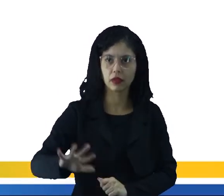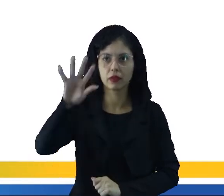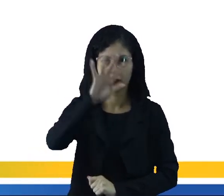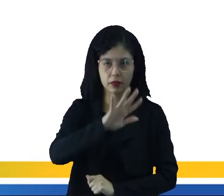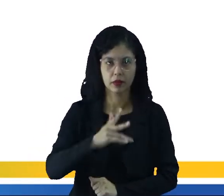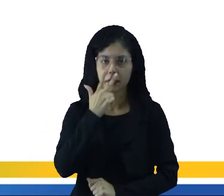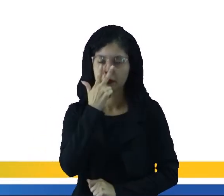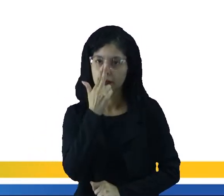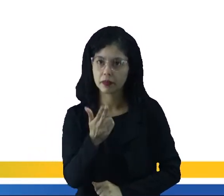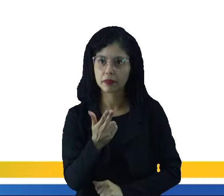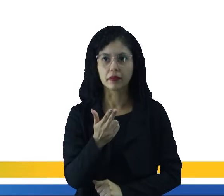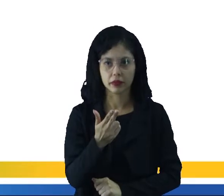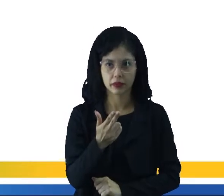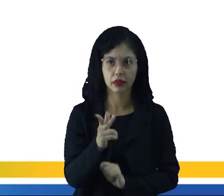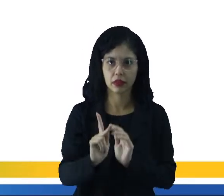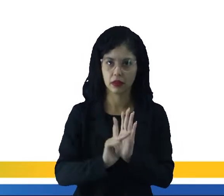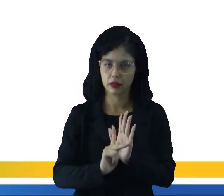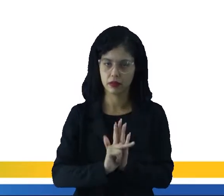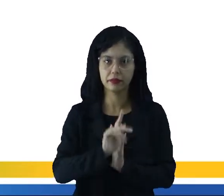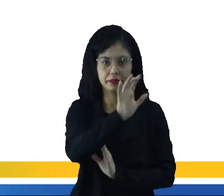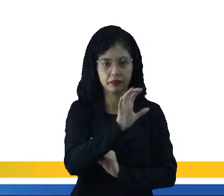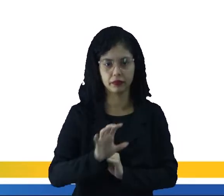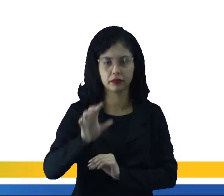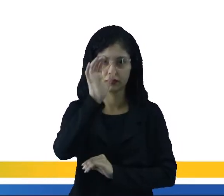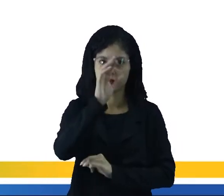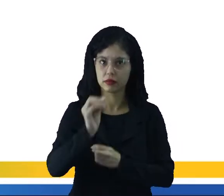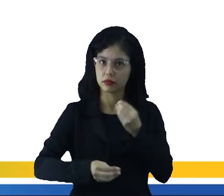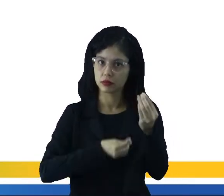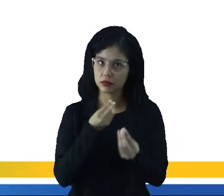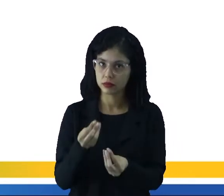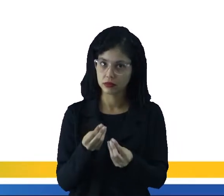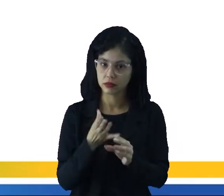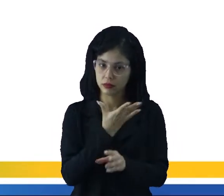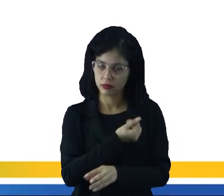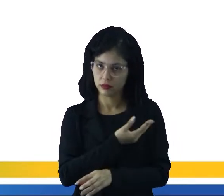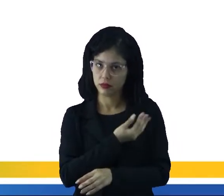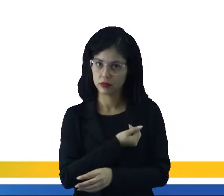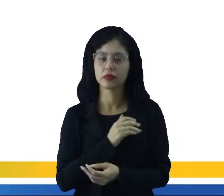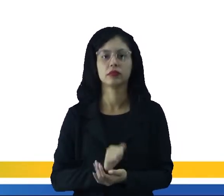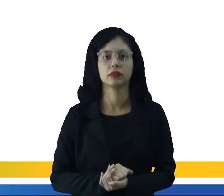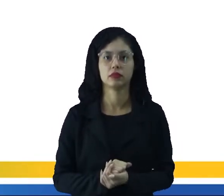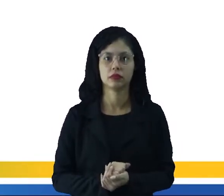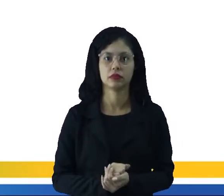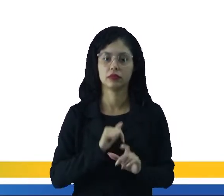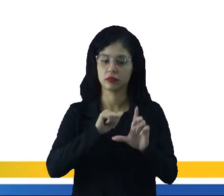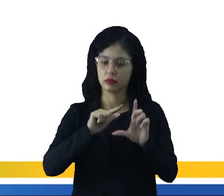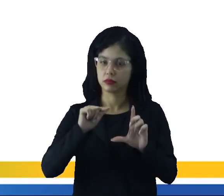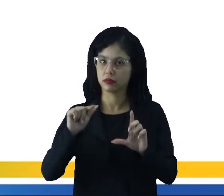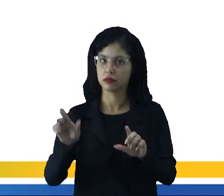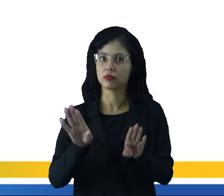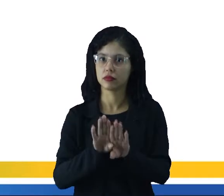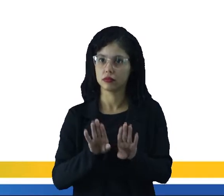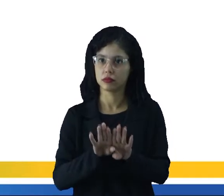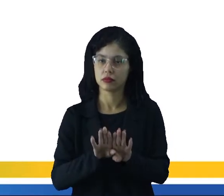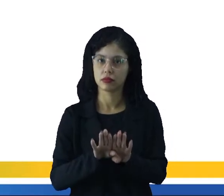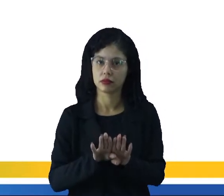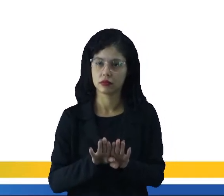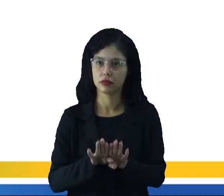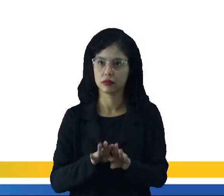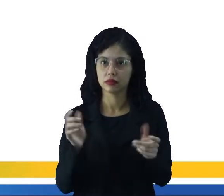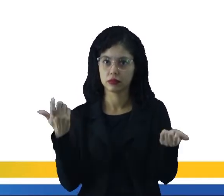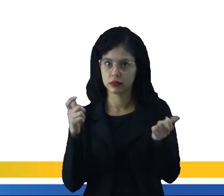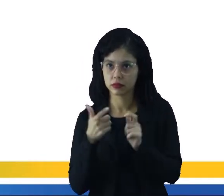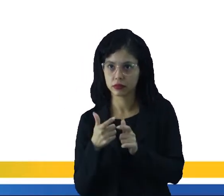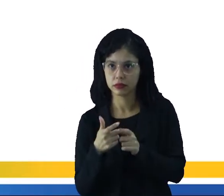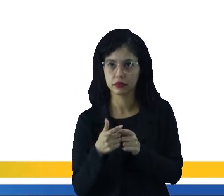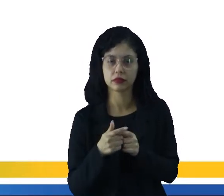Geralmente aparece designada nos próprios mapas, tanto na forma numérica e na forma gráfica. Olha aí, está